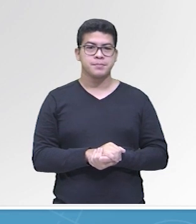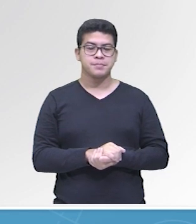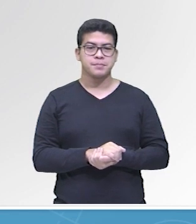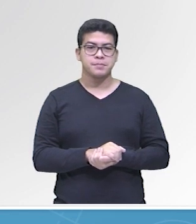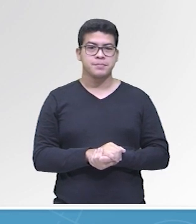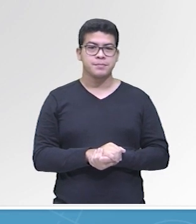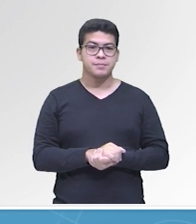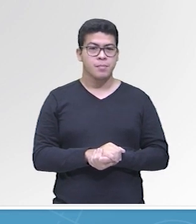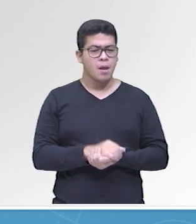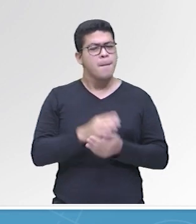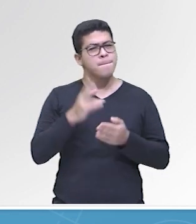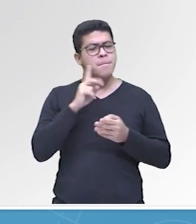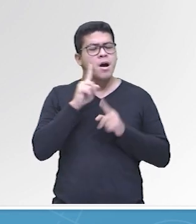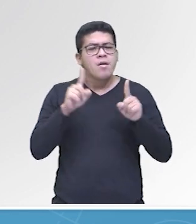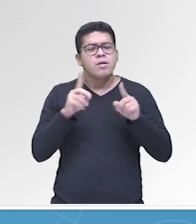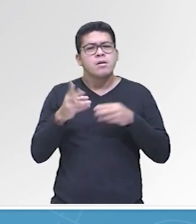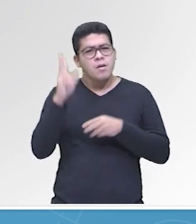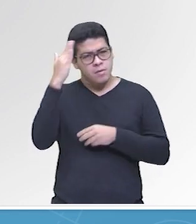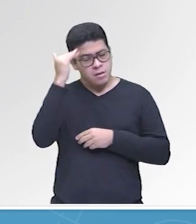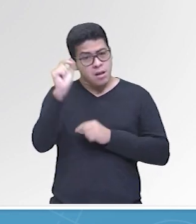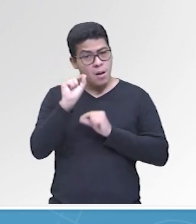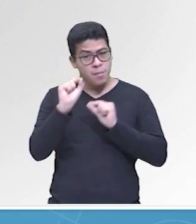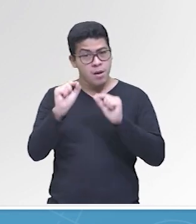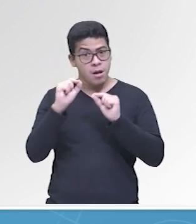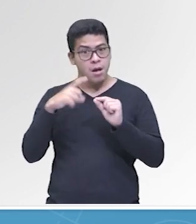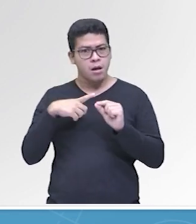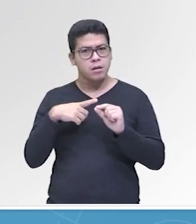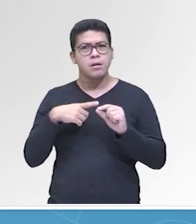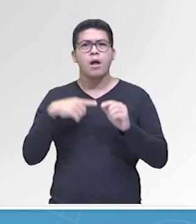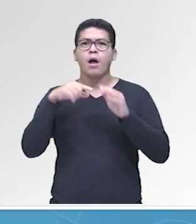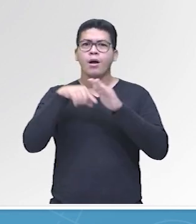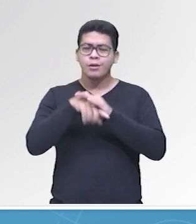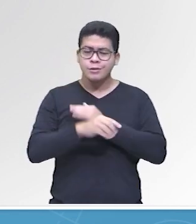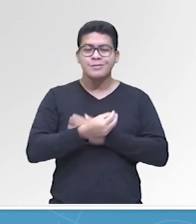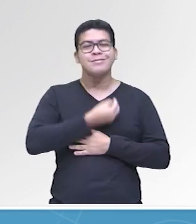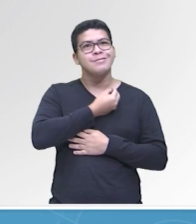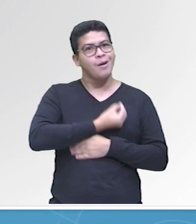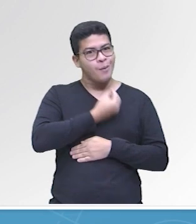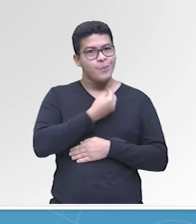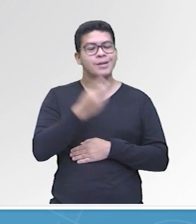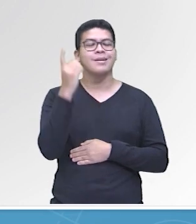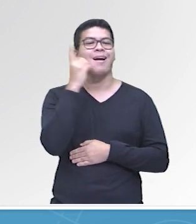Mas você sabia que as células, elas estão presentes no nosso dia a dia,